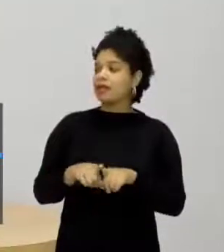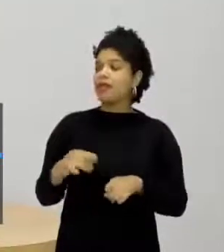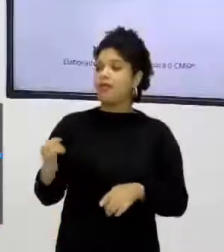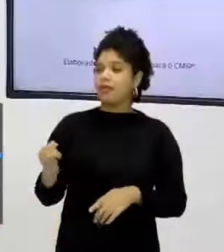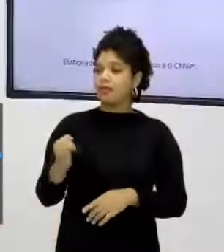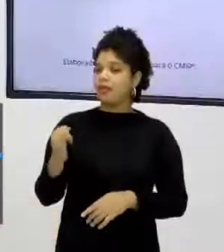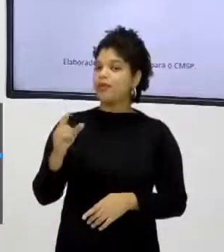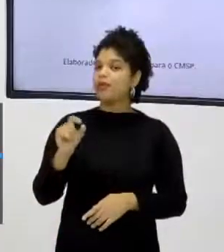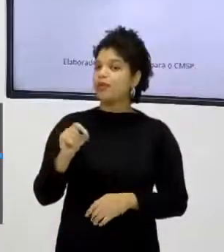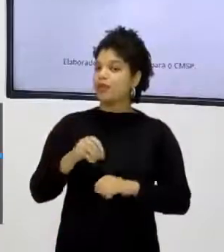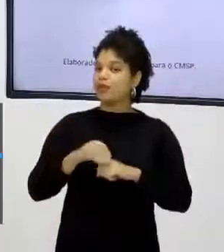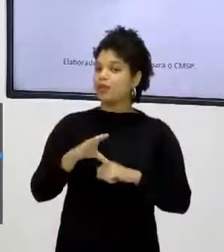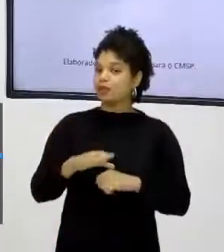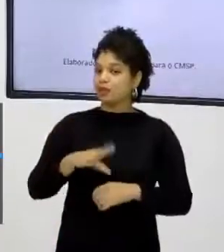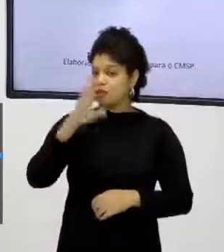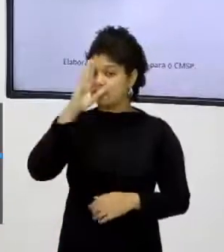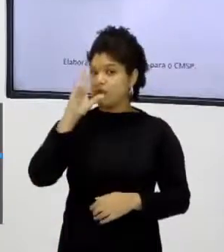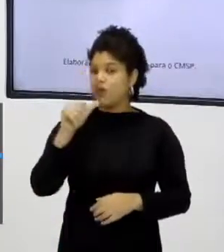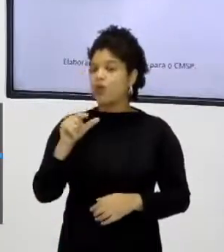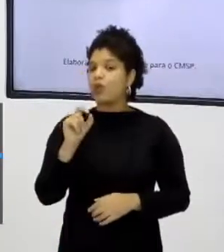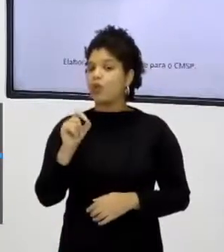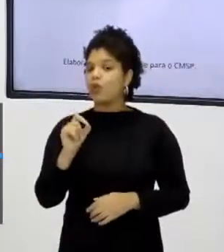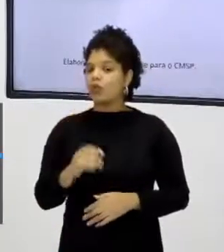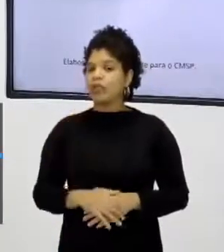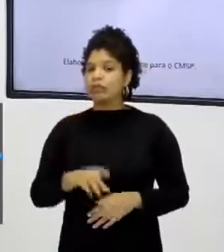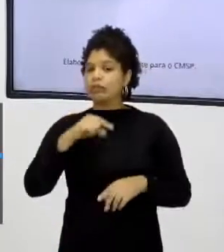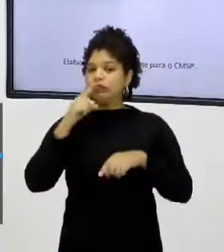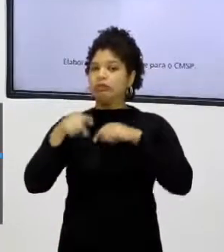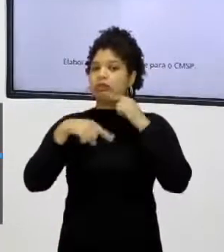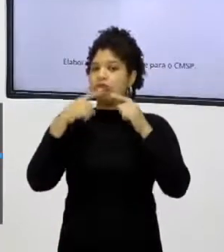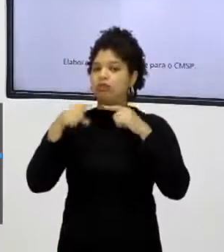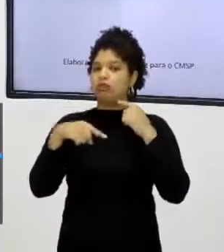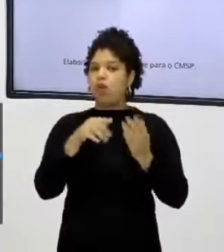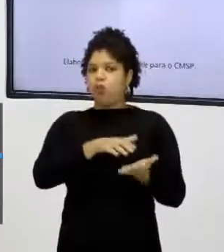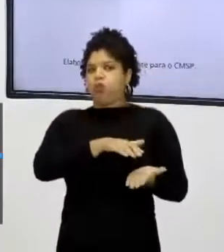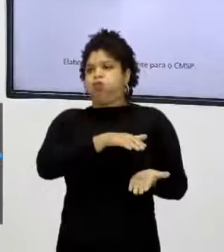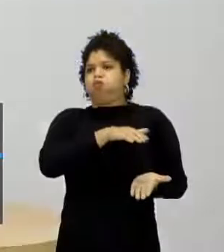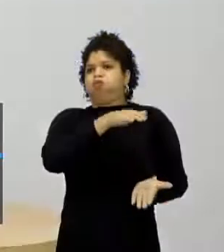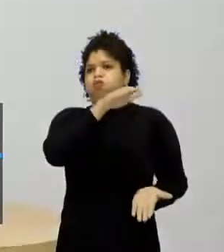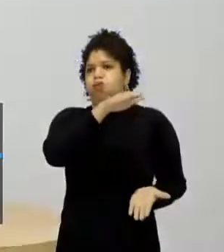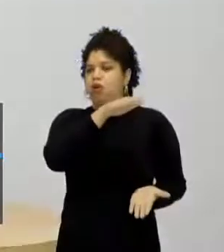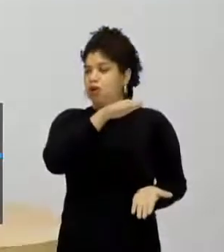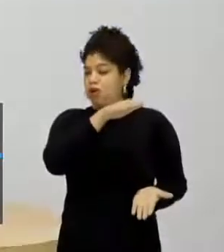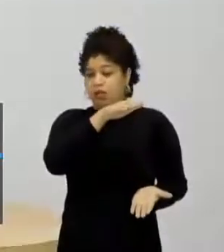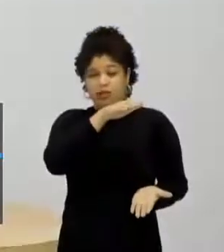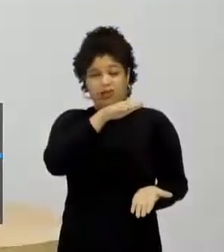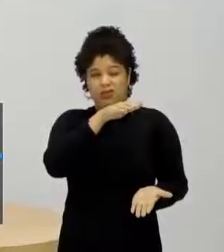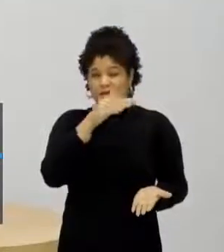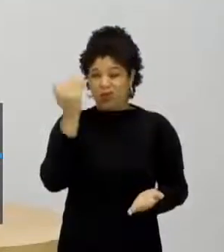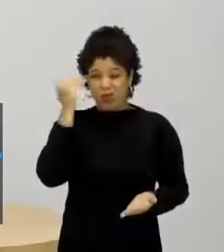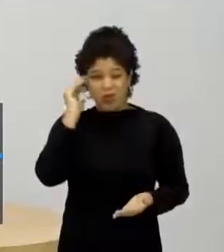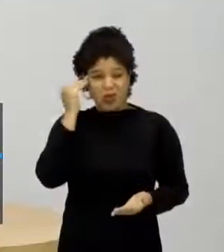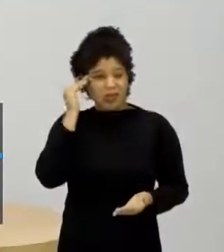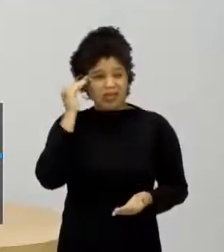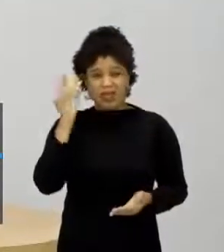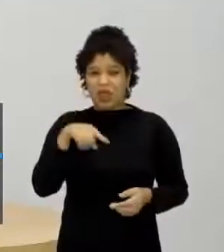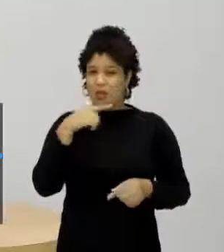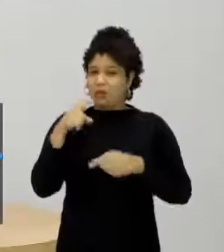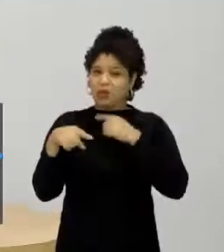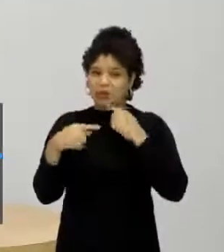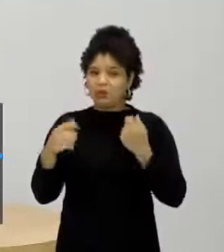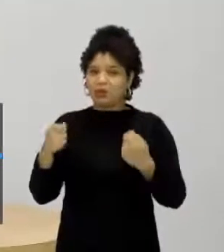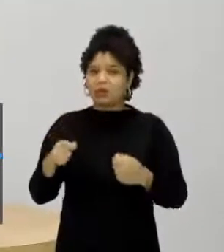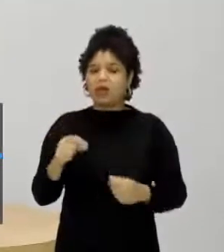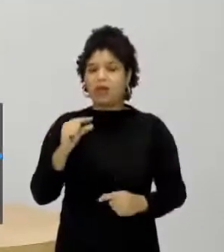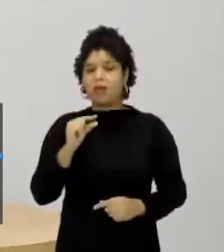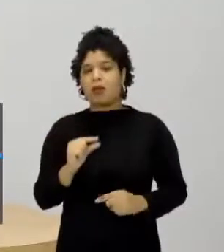Não pode deixar acumular, É isso mesmo. Acumulou, vira aquela bola de neve, você não e aí segura vai mais. ser difícil. Vai